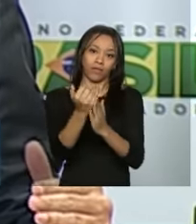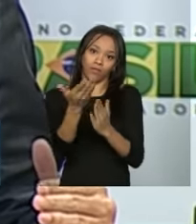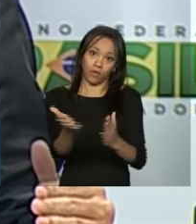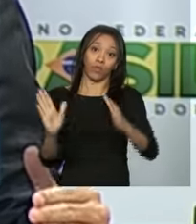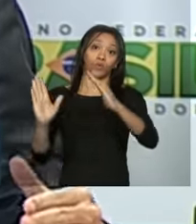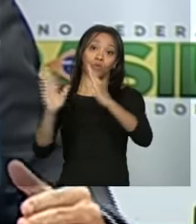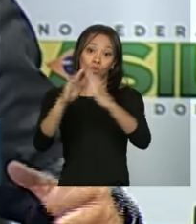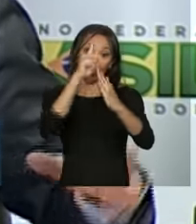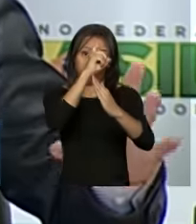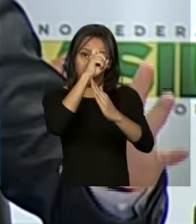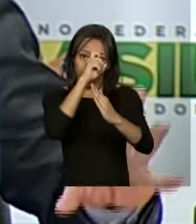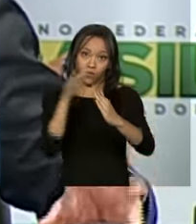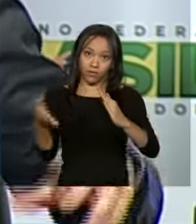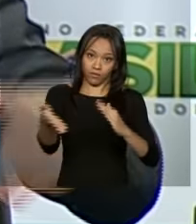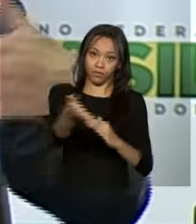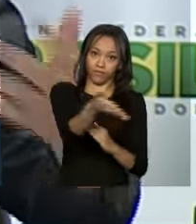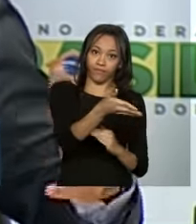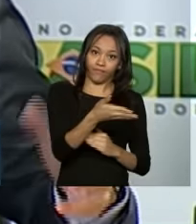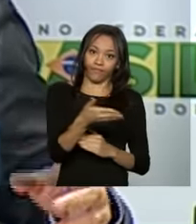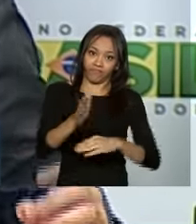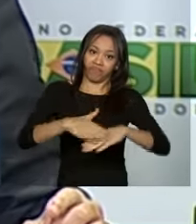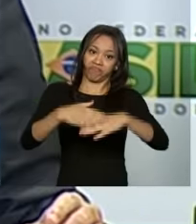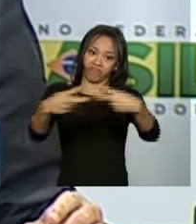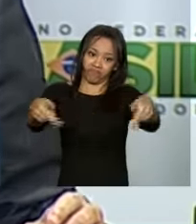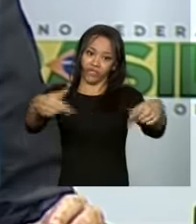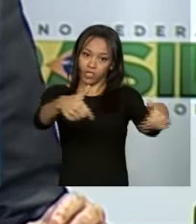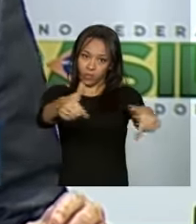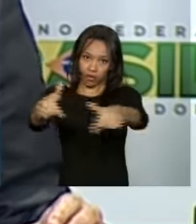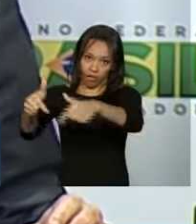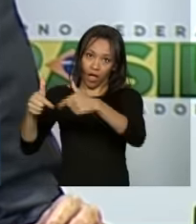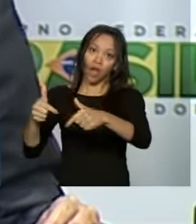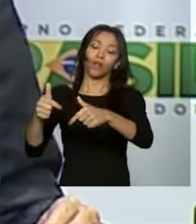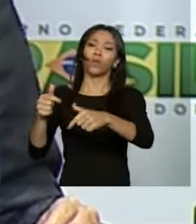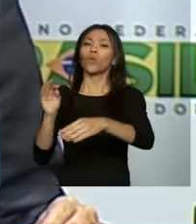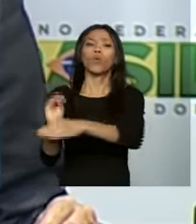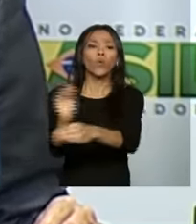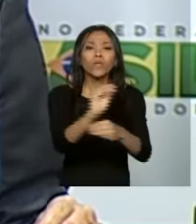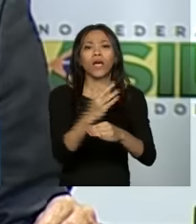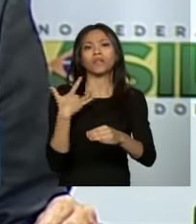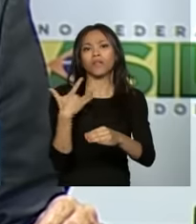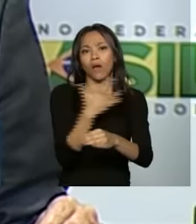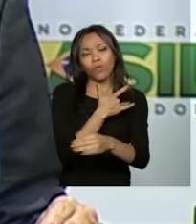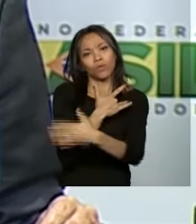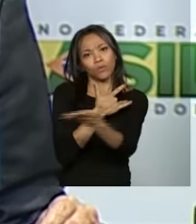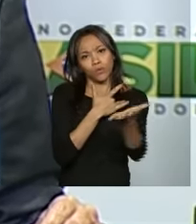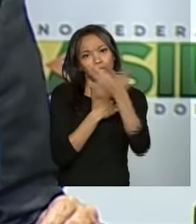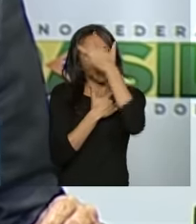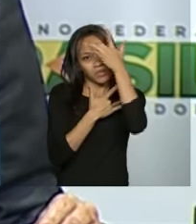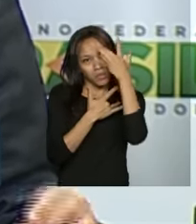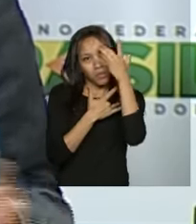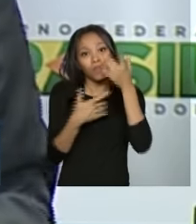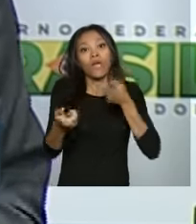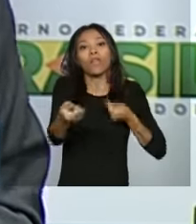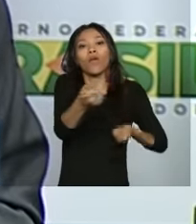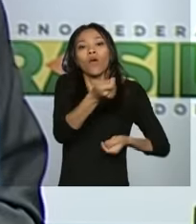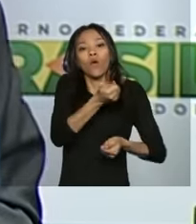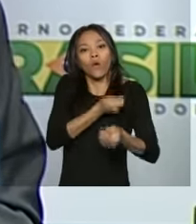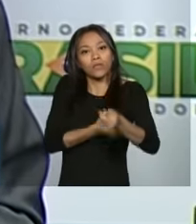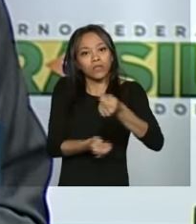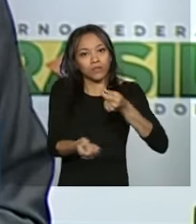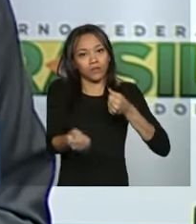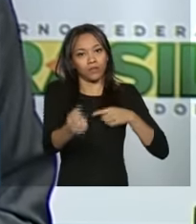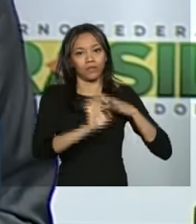de ganharem recurso ganhar fazer o seu faturamento no Cuidado à saúde passam a revelia do que a legislação inclusive